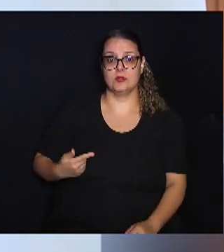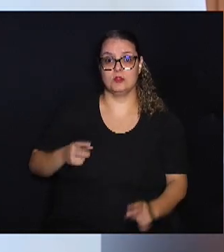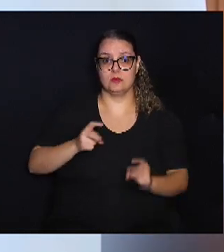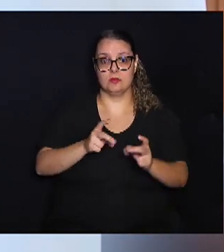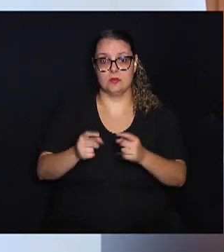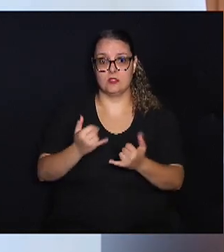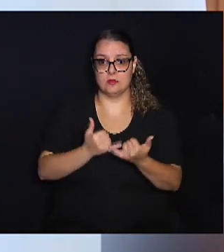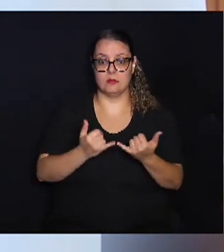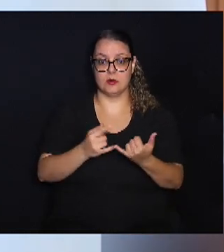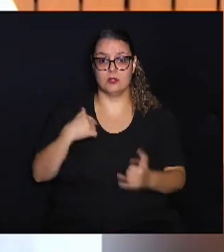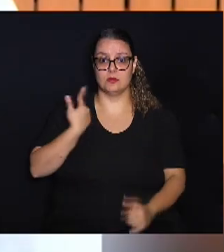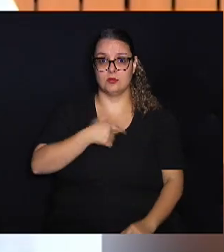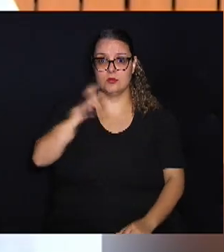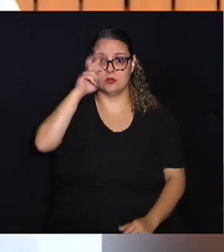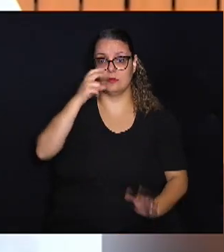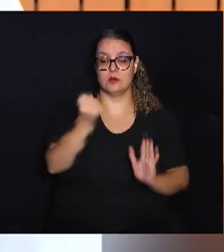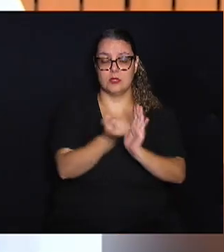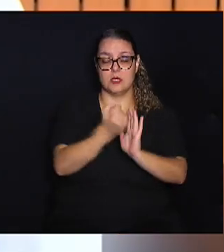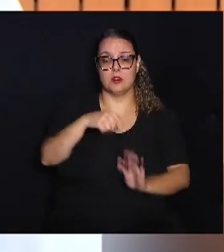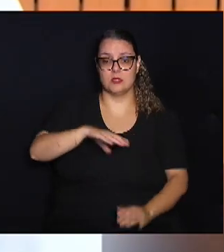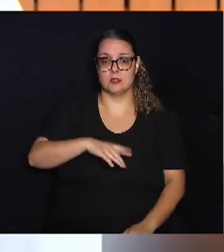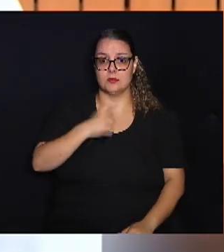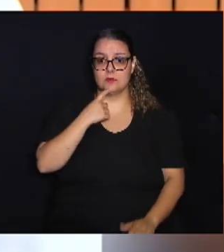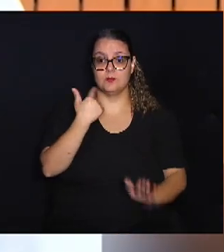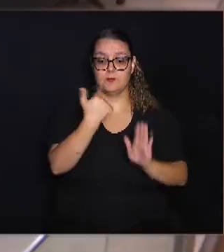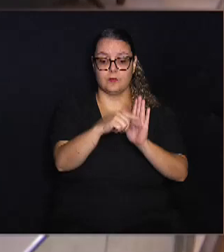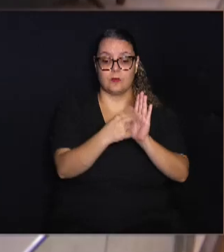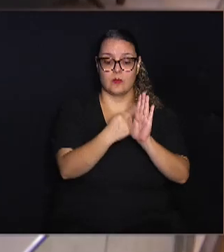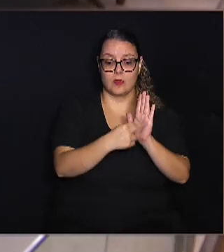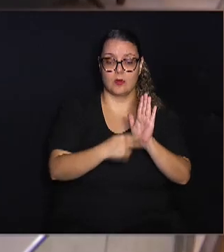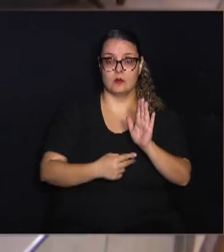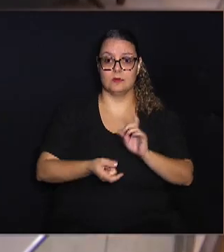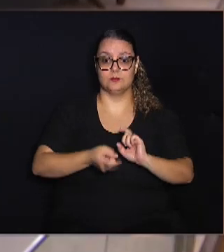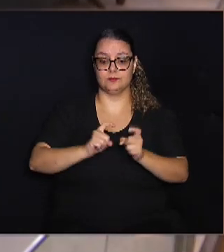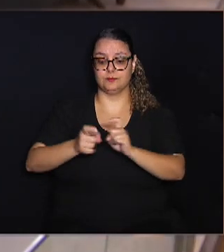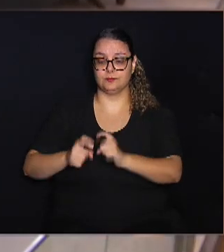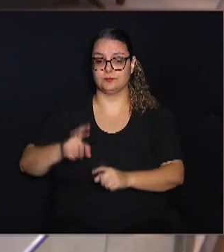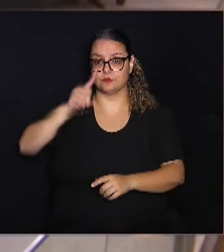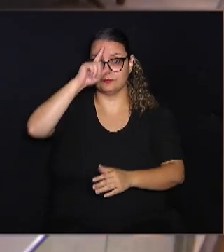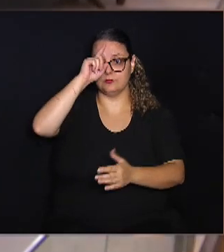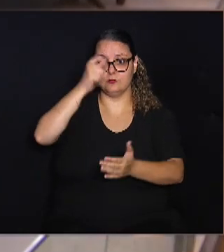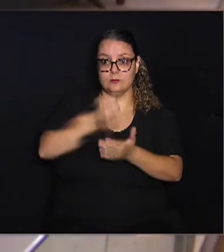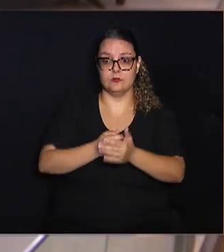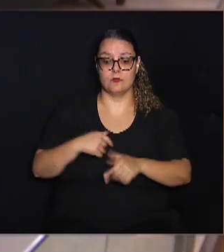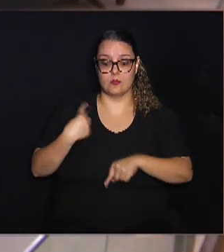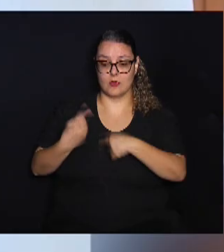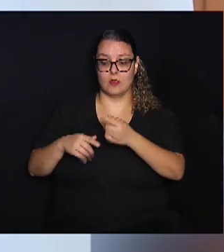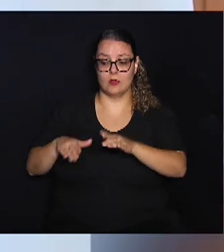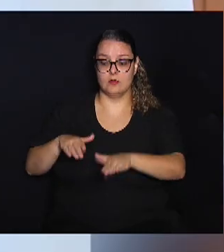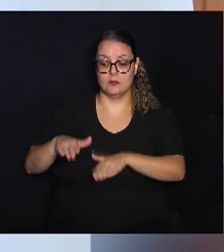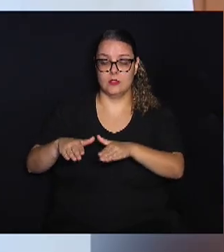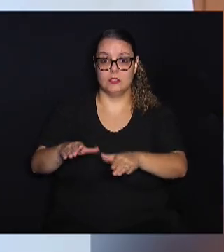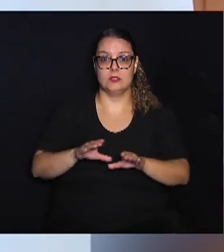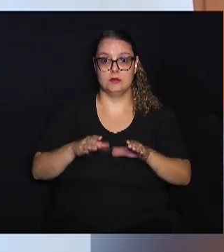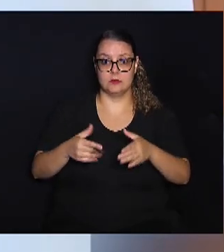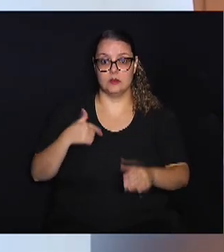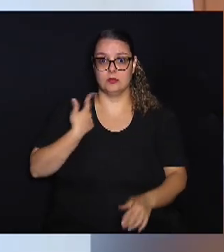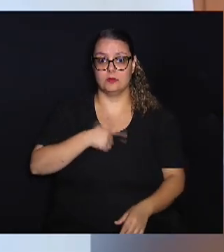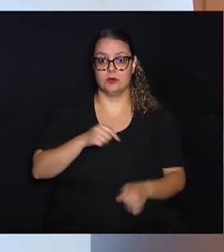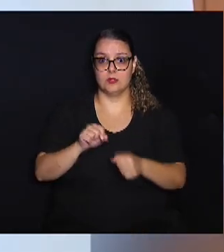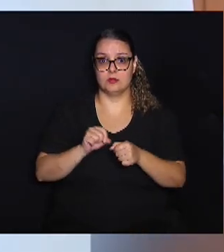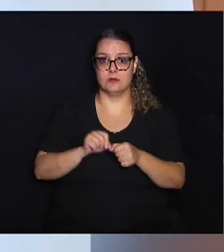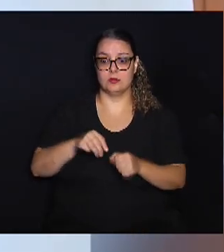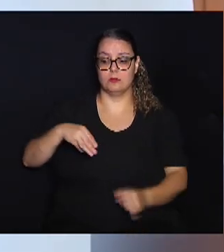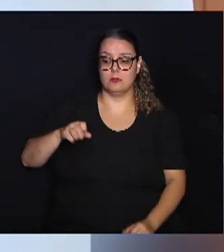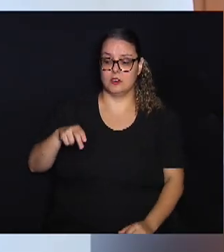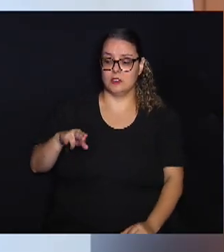do nosso patrimônio aqui na cidade. Abaixo-assinado e reuniões definem os próximos passos da comissão. Nós vamos fazer um